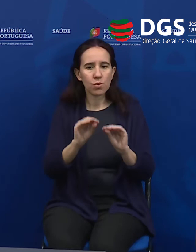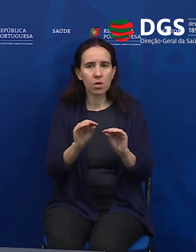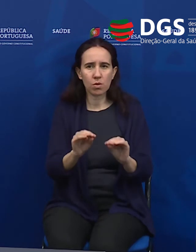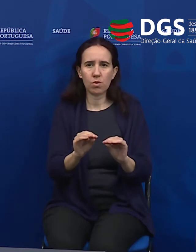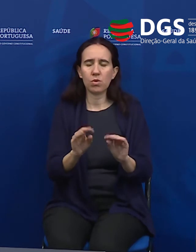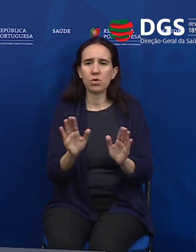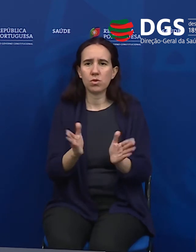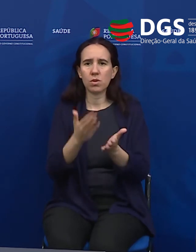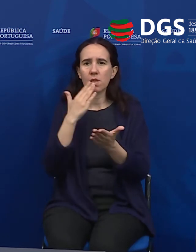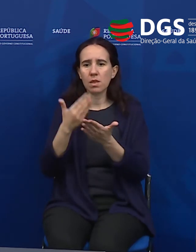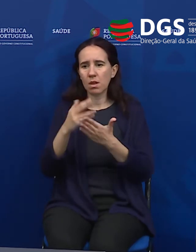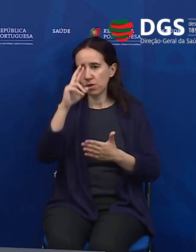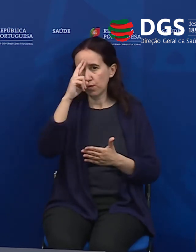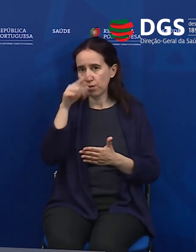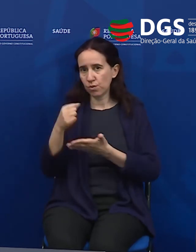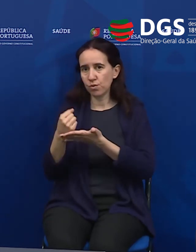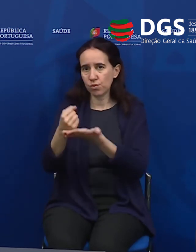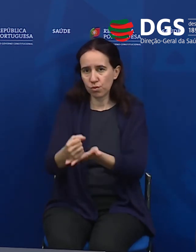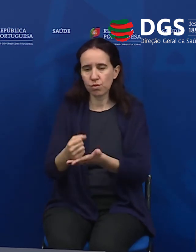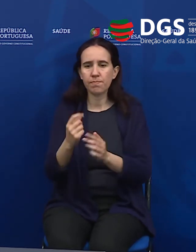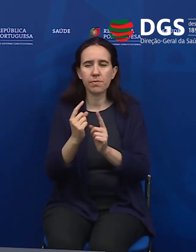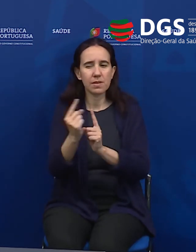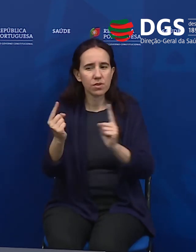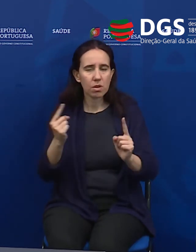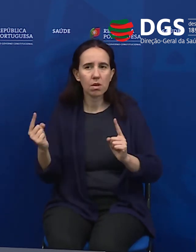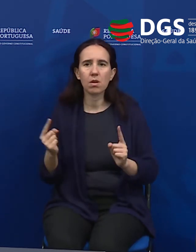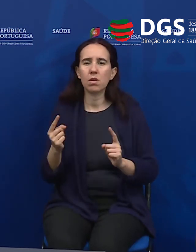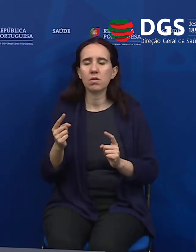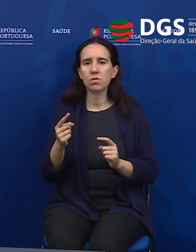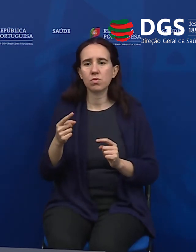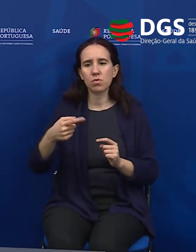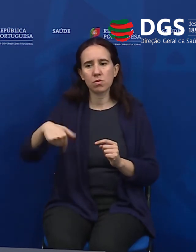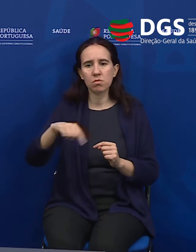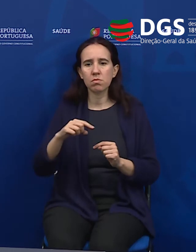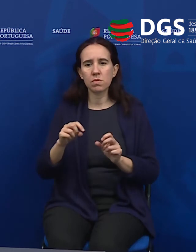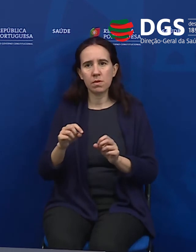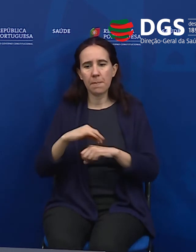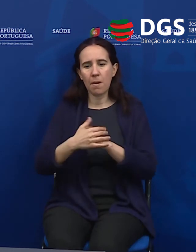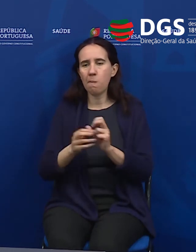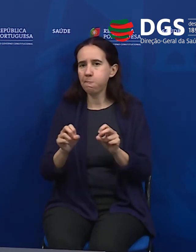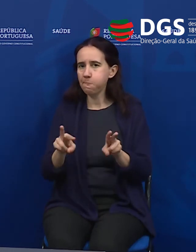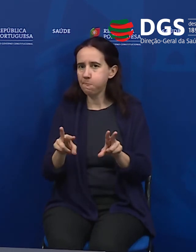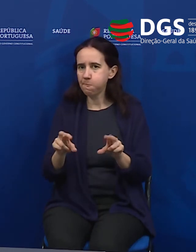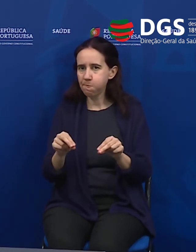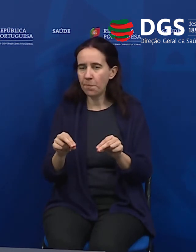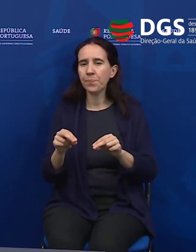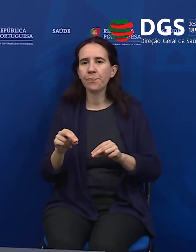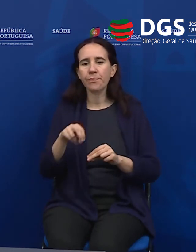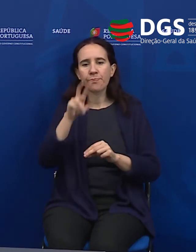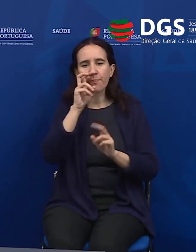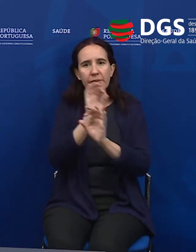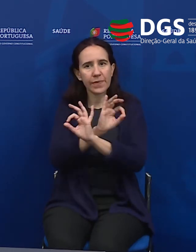vamos contribuir para este esforço de nos manter afastados, de nos manter com a higiene das mãos, de manter a